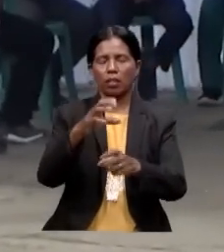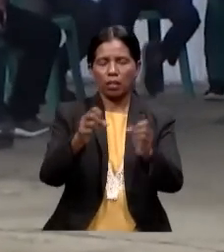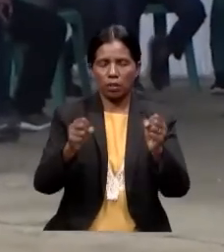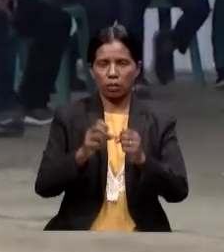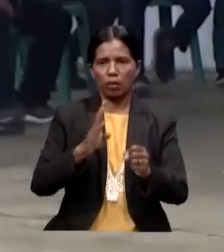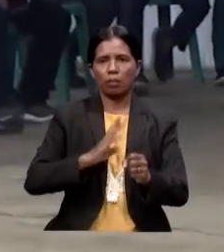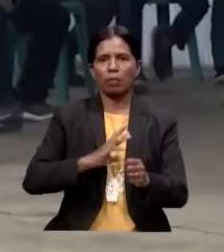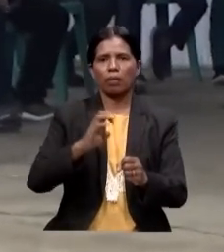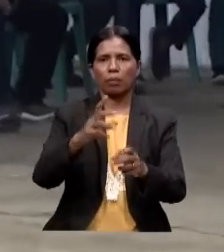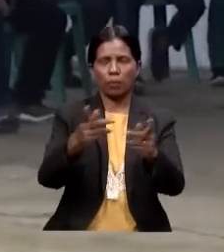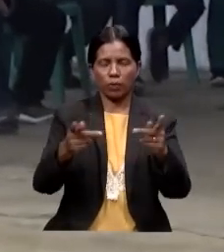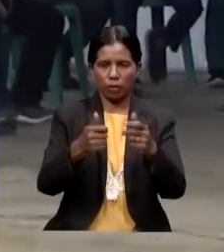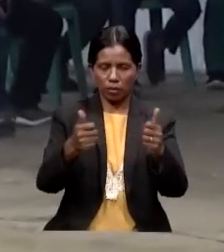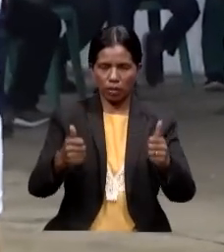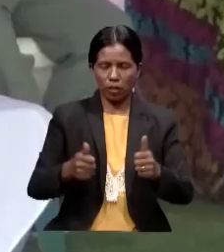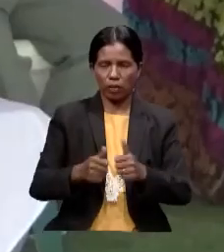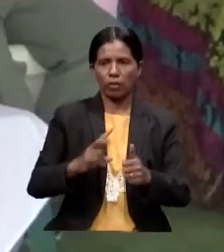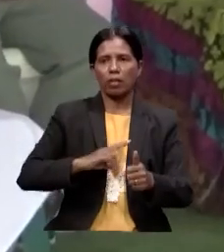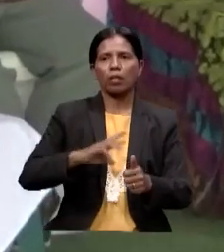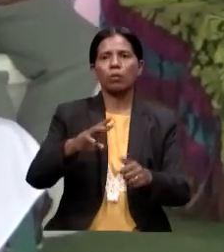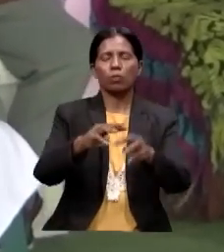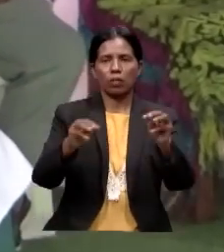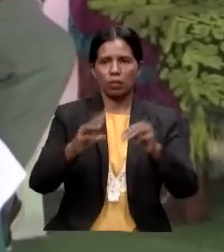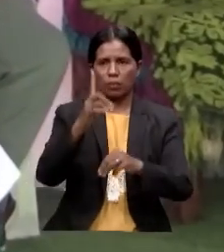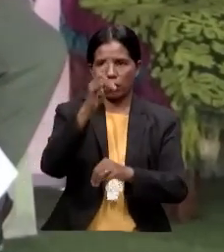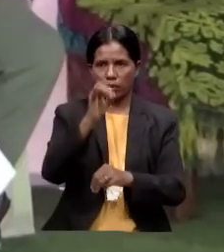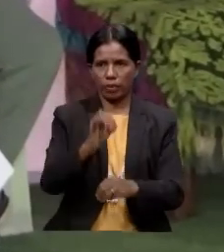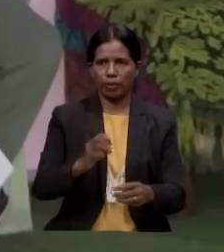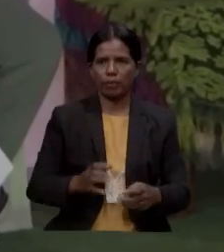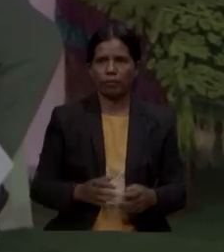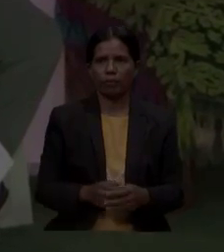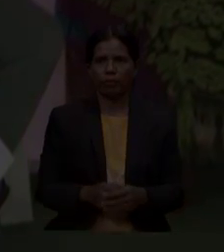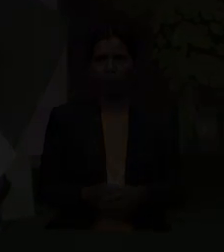memória, posto administrativo Veracruz, município de Lim. Jimmy Fernandes, GMN.